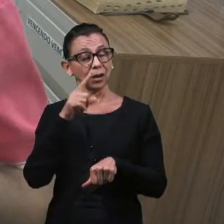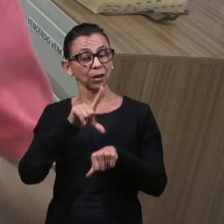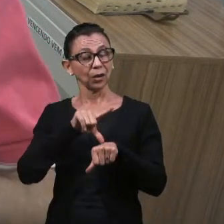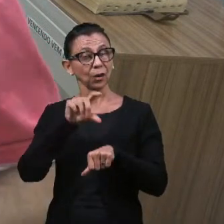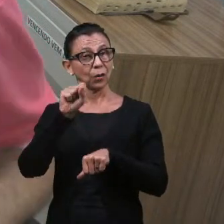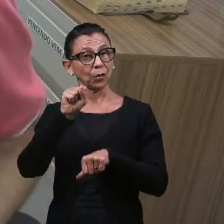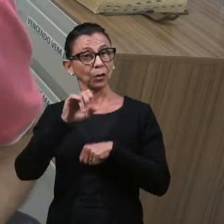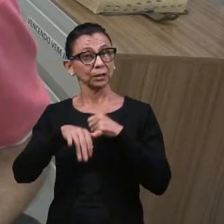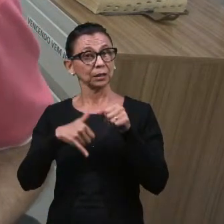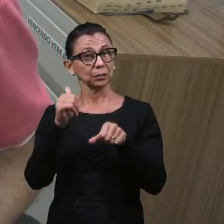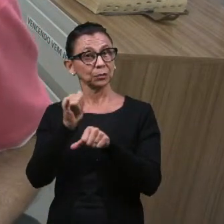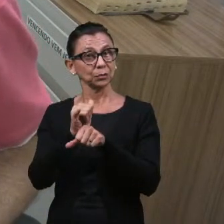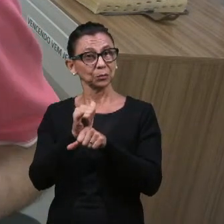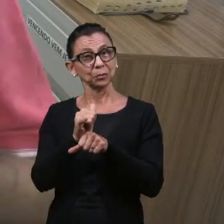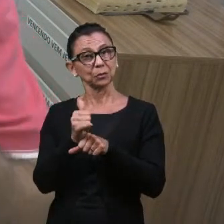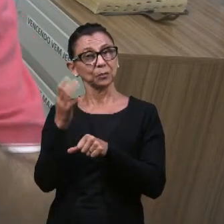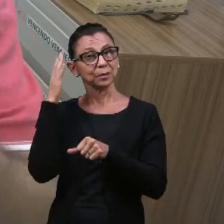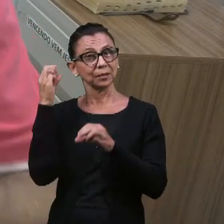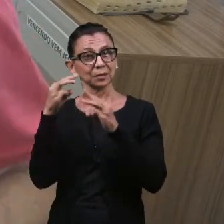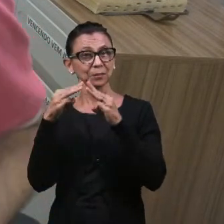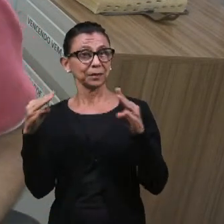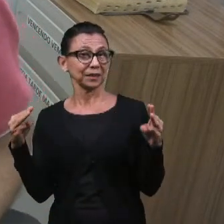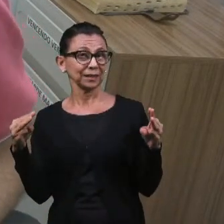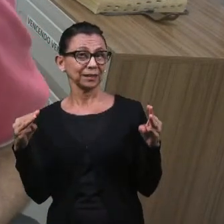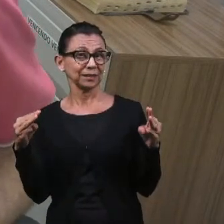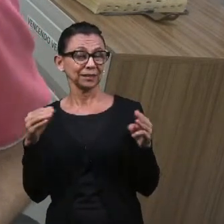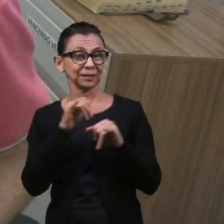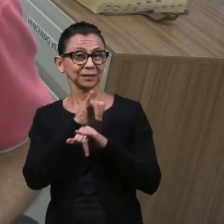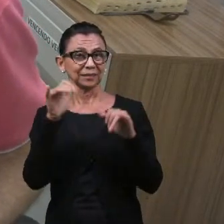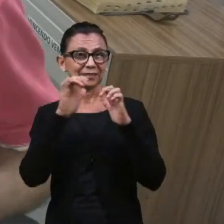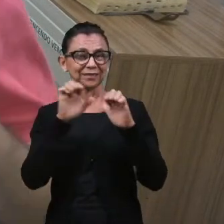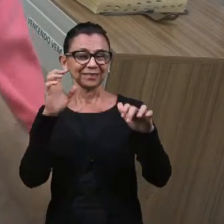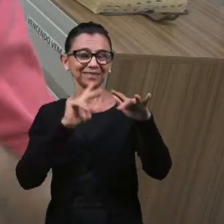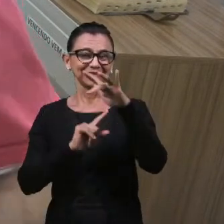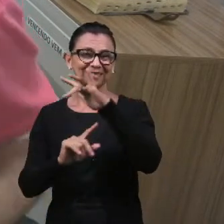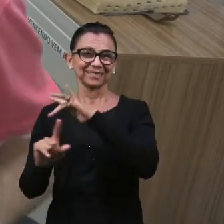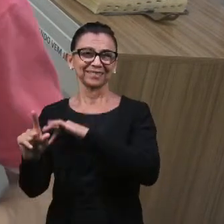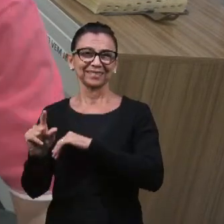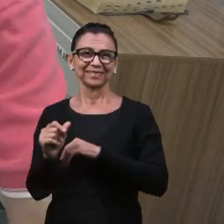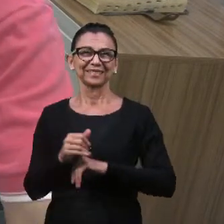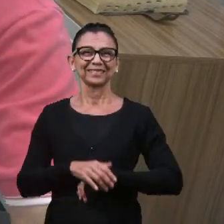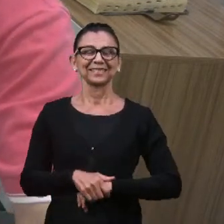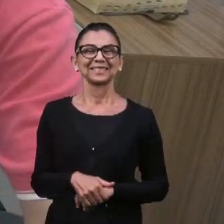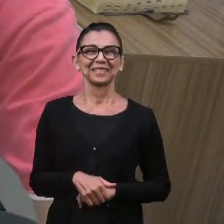no YouTube e também aqui pela Rádio Manaim. Rádio Manaim, anunciando o Evangelho Eterno. Boa noite.